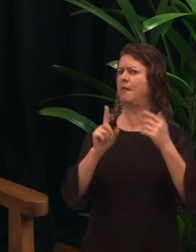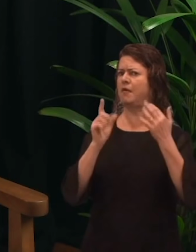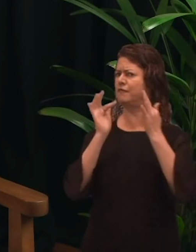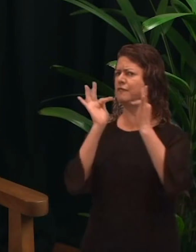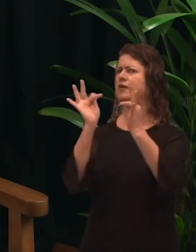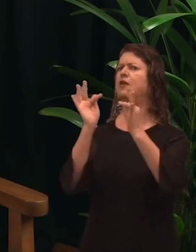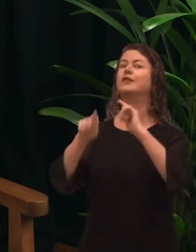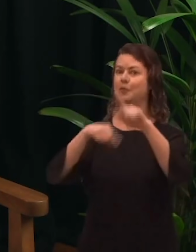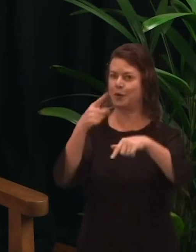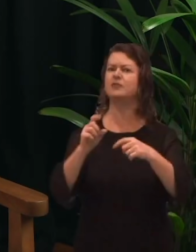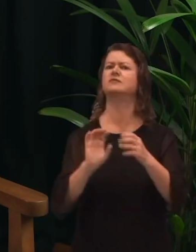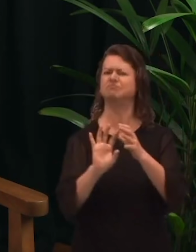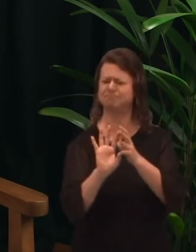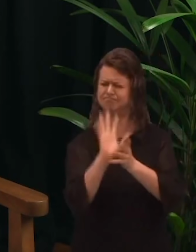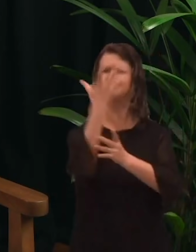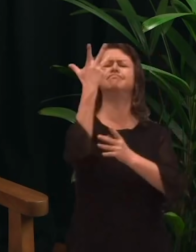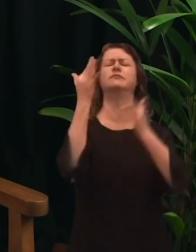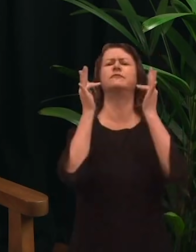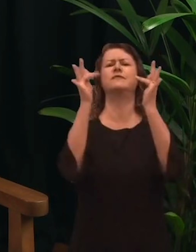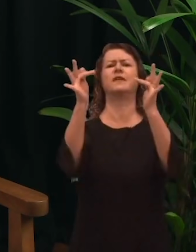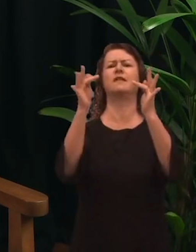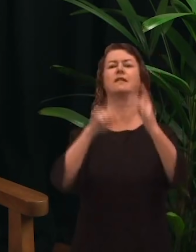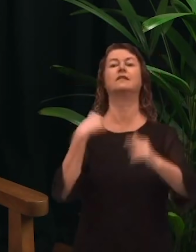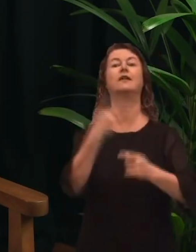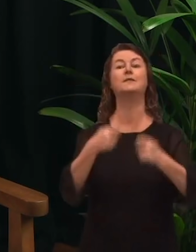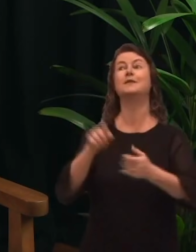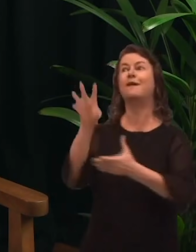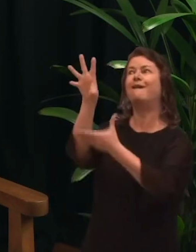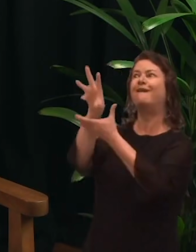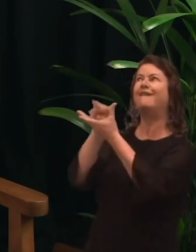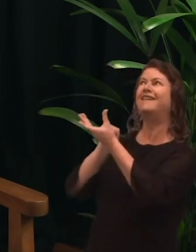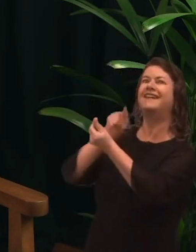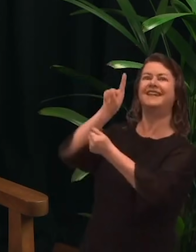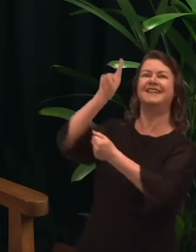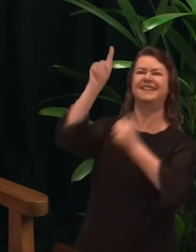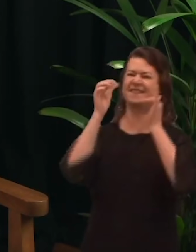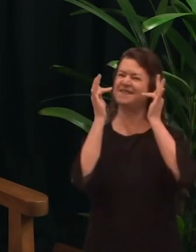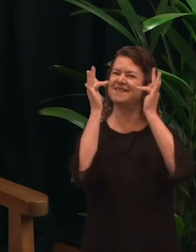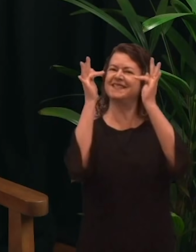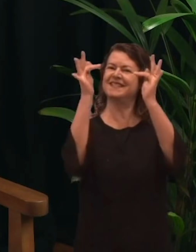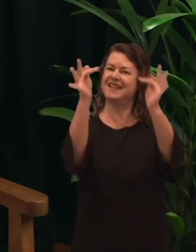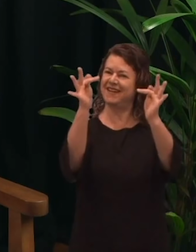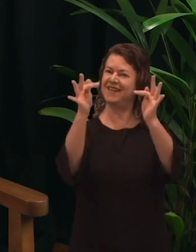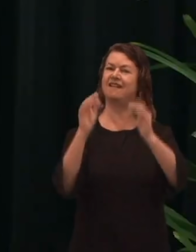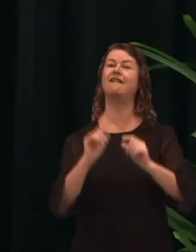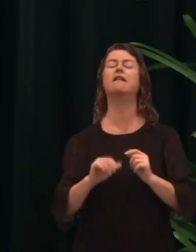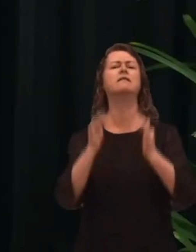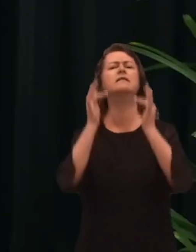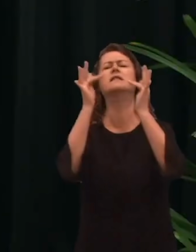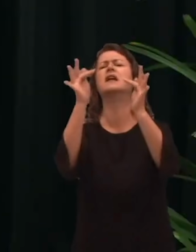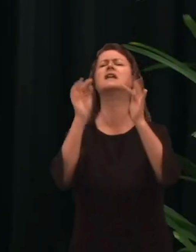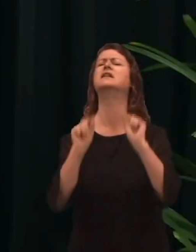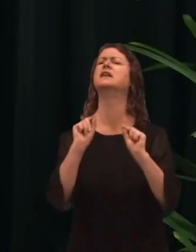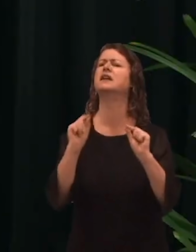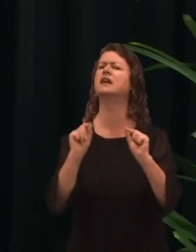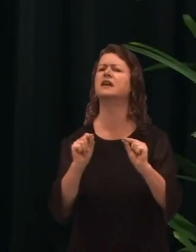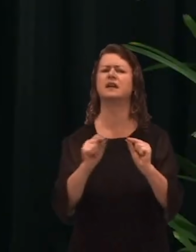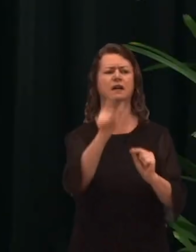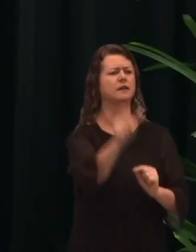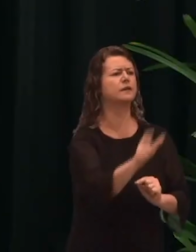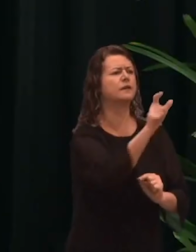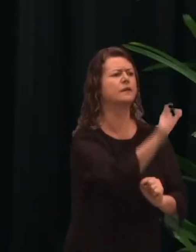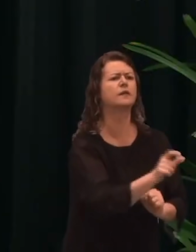fiel. Devemos ser uma cópia fiel de Deus. E nós devemos fidelidade a quem? A quem nós